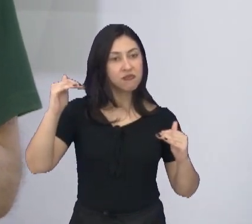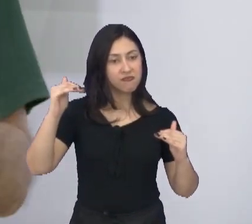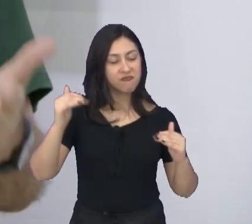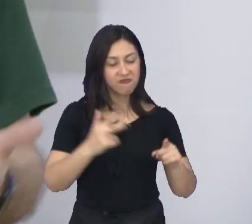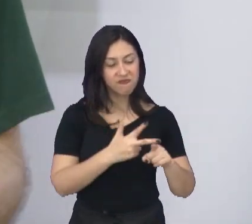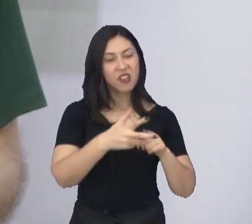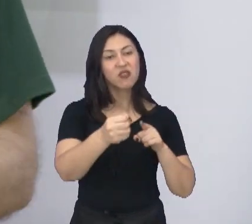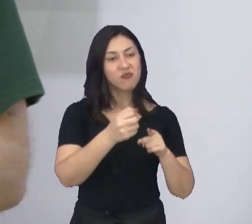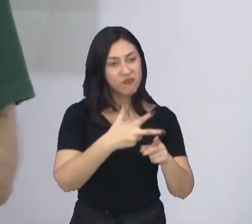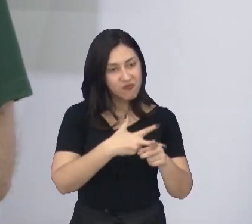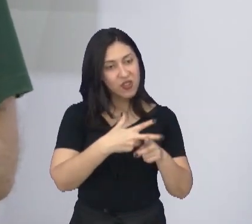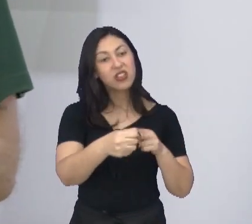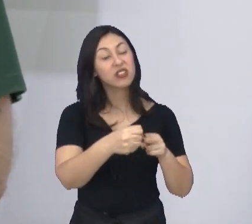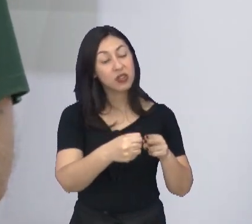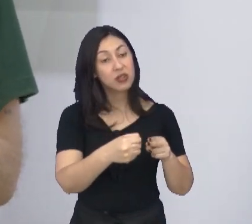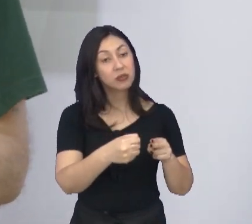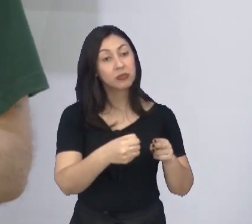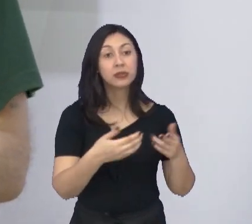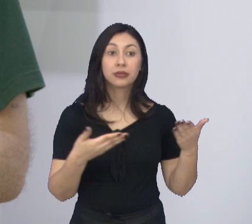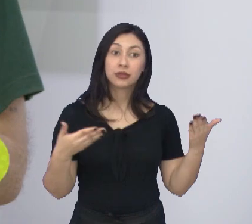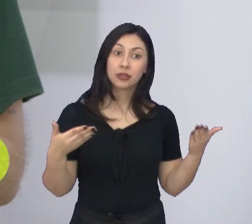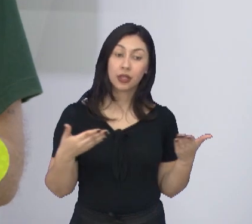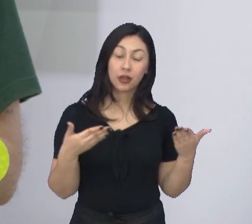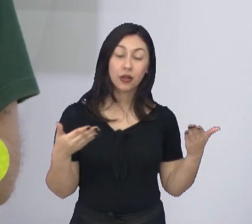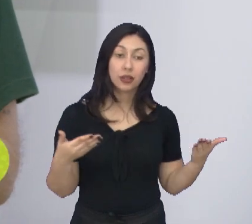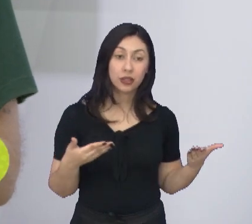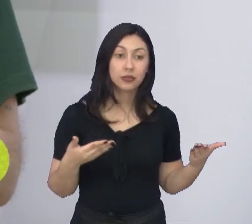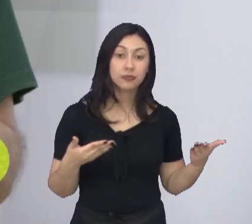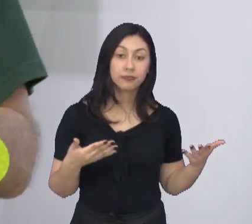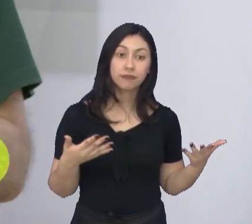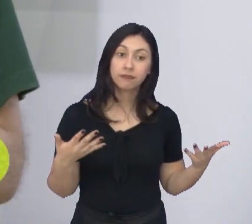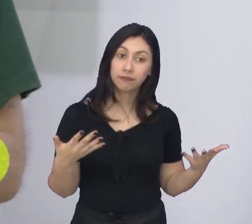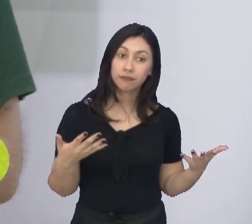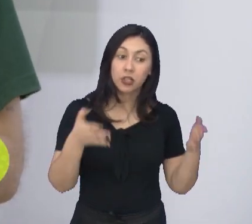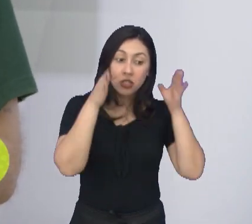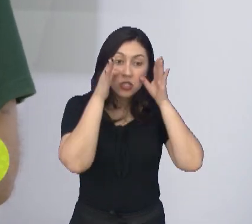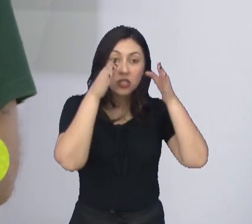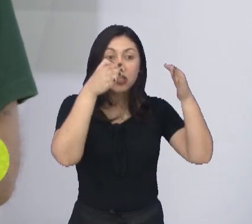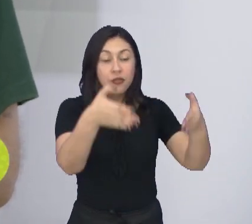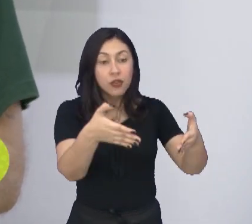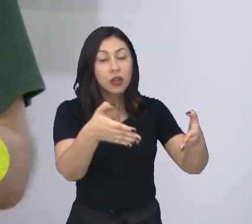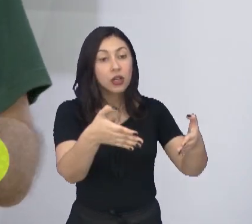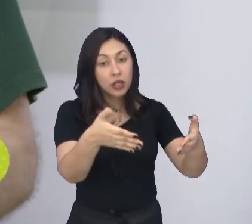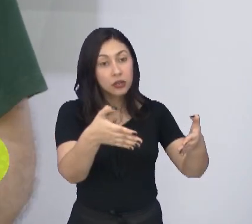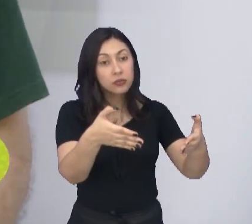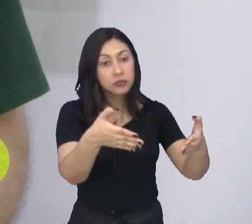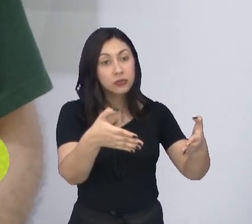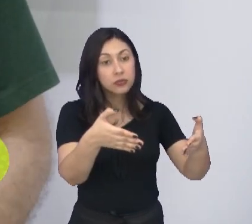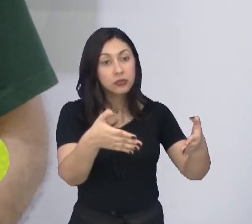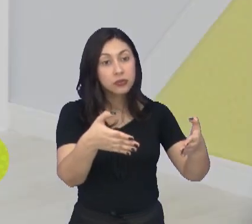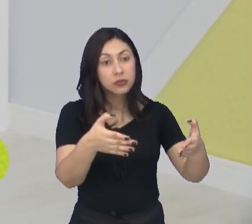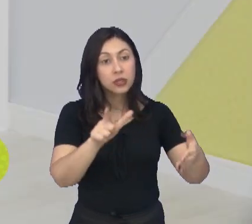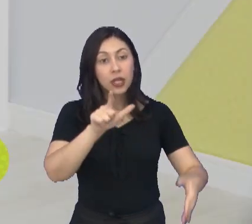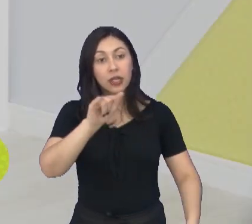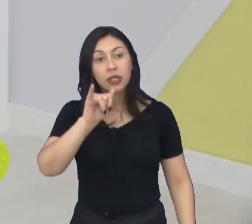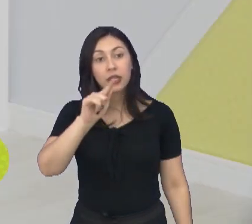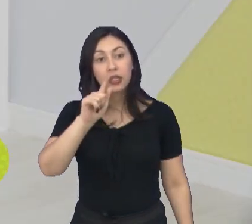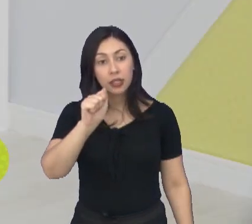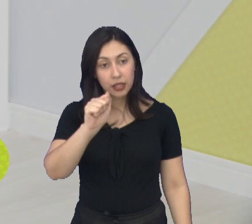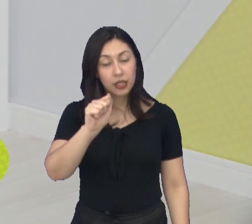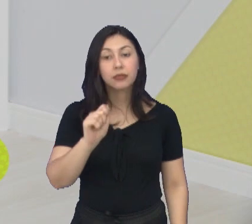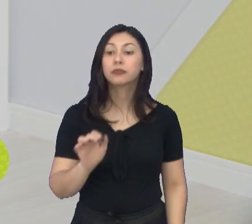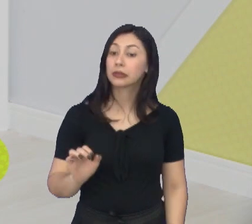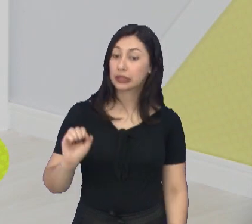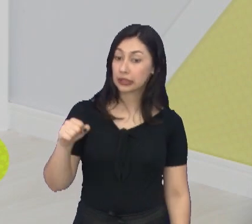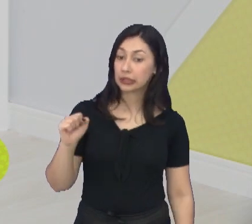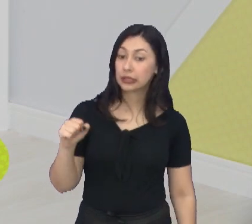dever fora de casa bem feito, e agora concentra suas forças já também na Liga Nacional. Isso, exatamente,